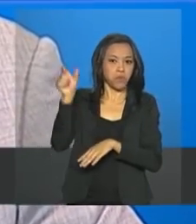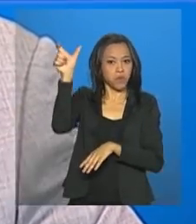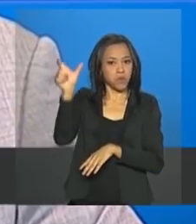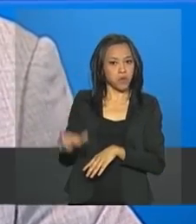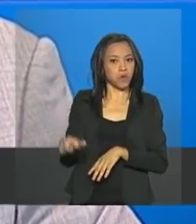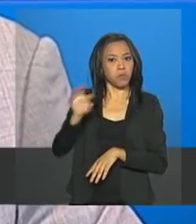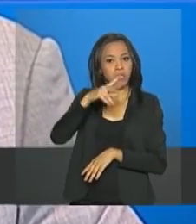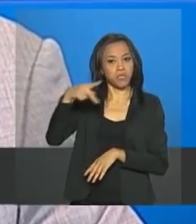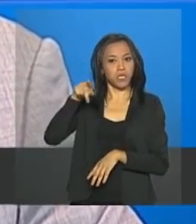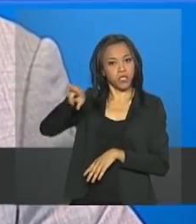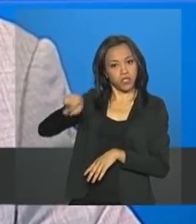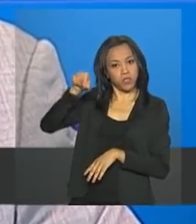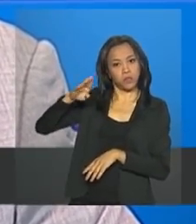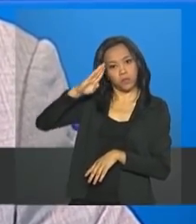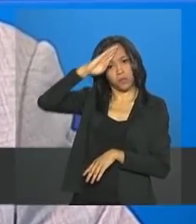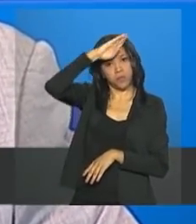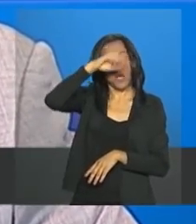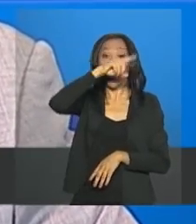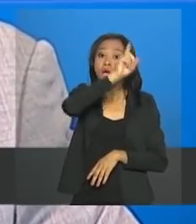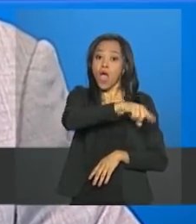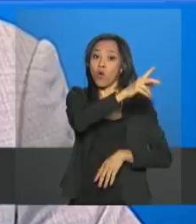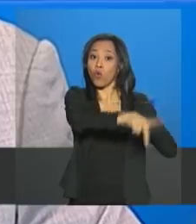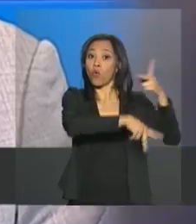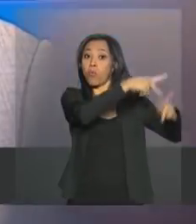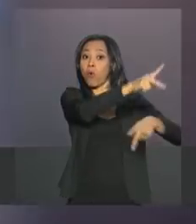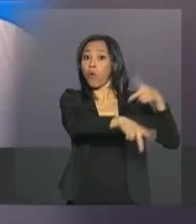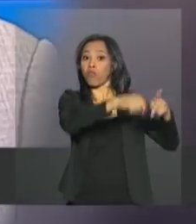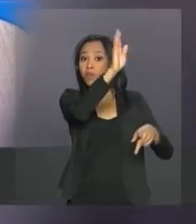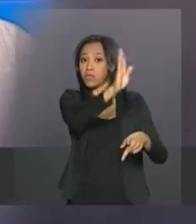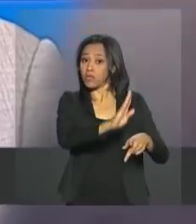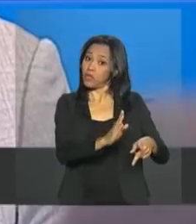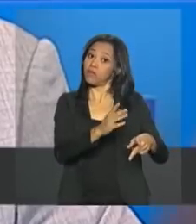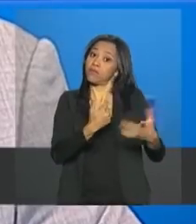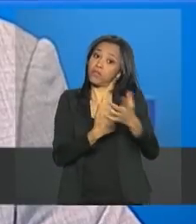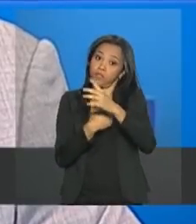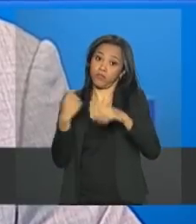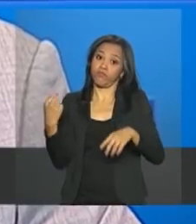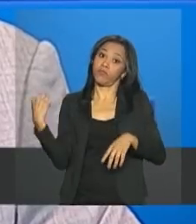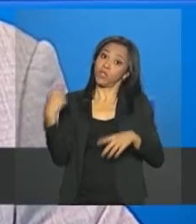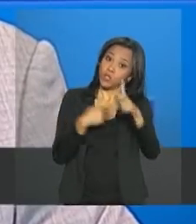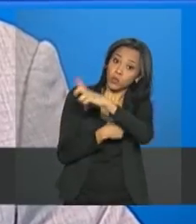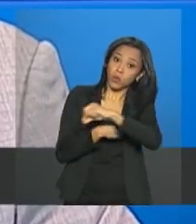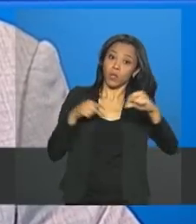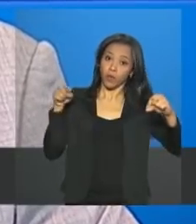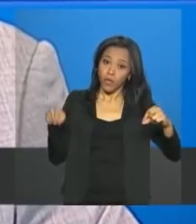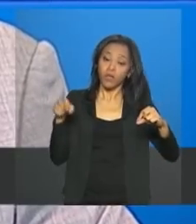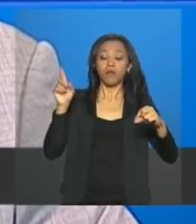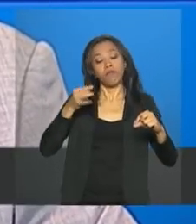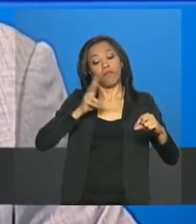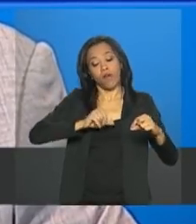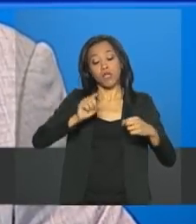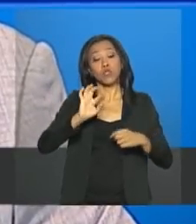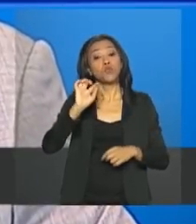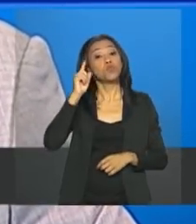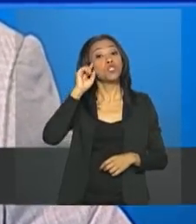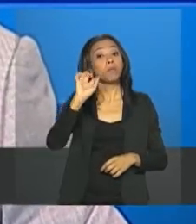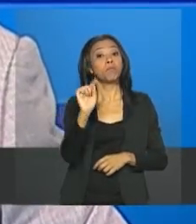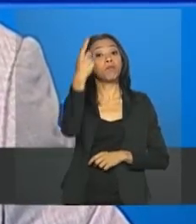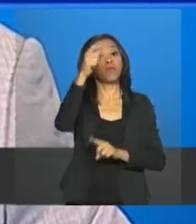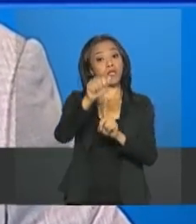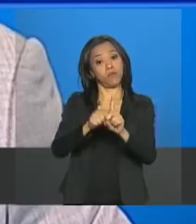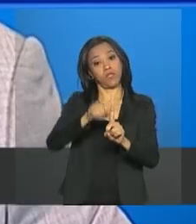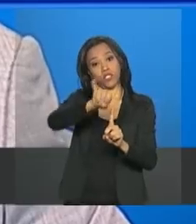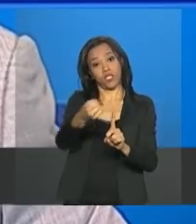o mandato dado pelos brasileiros é fazer a gestão do brasil a partir de 1º de janeiro isso inclui políticas